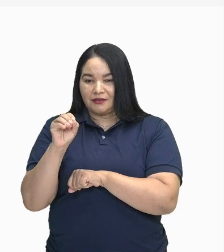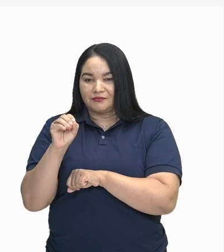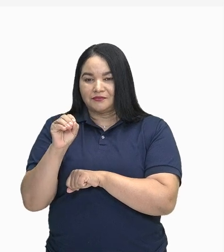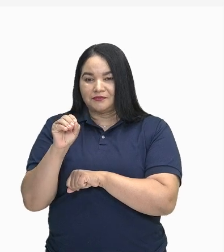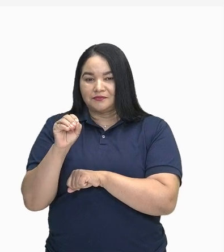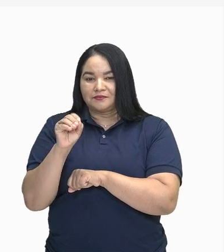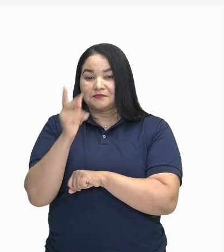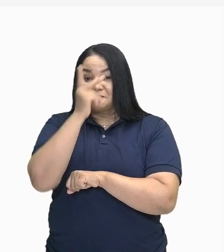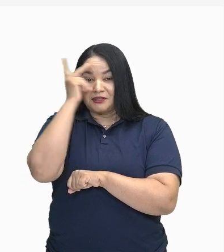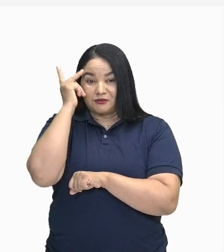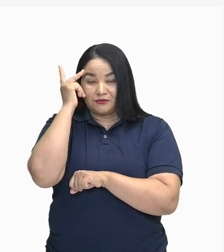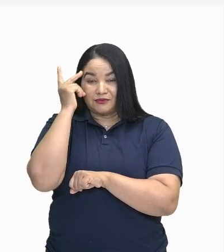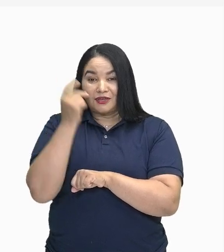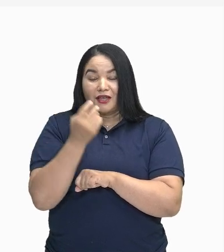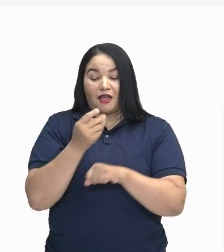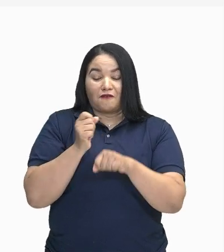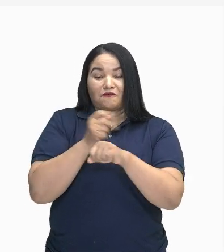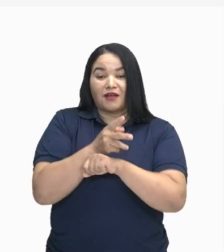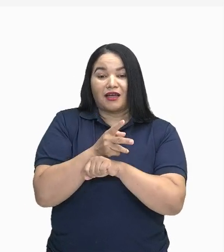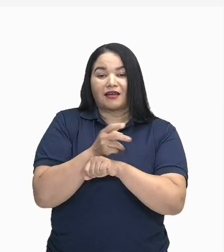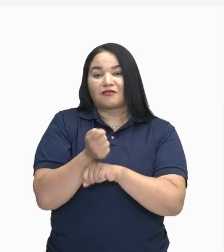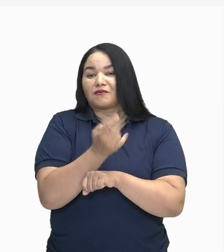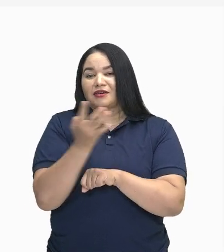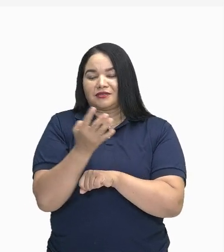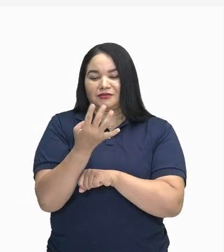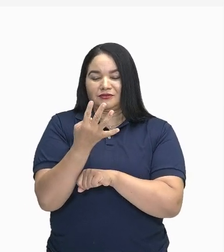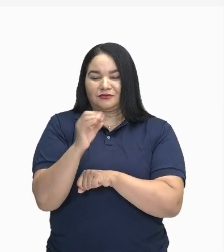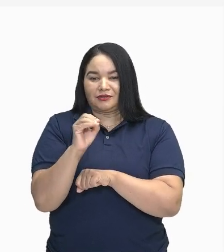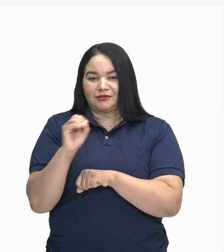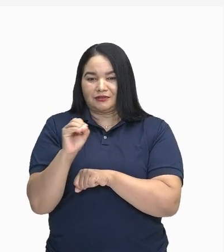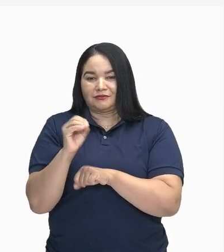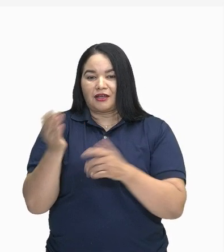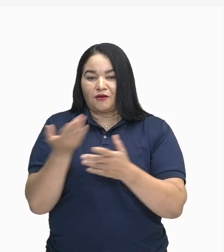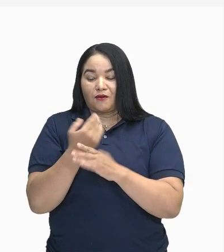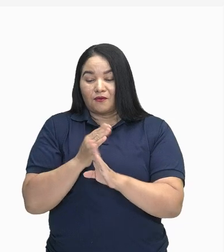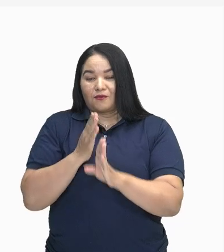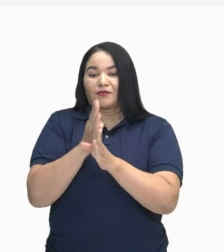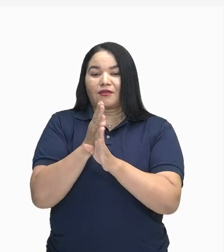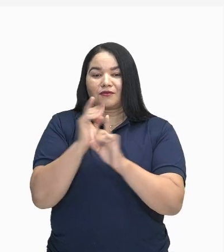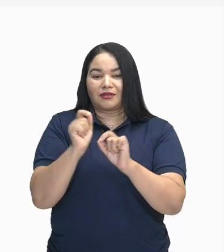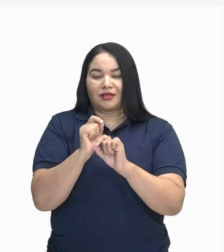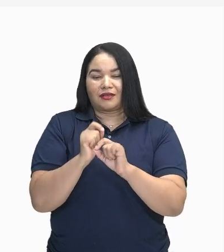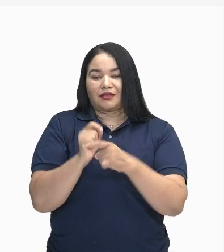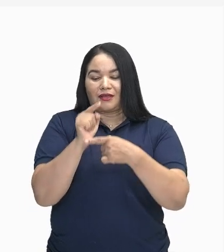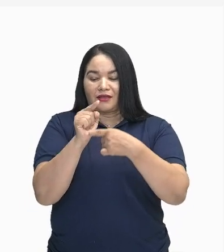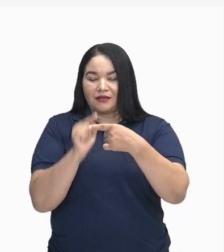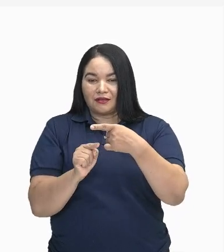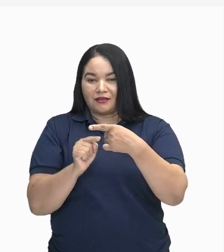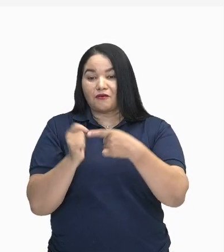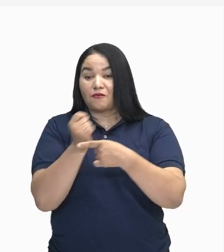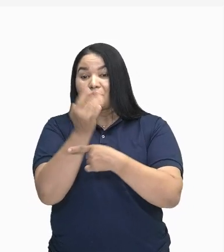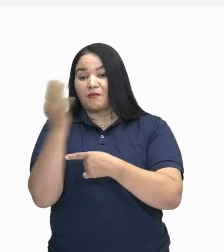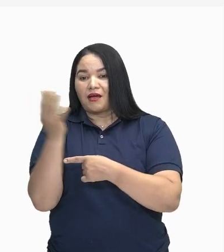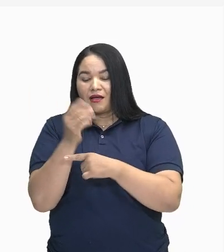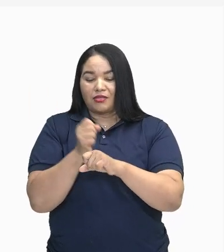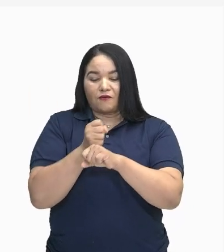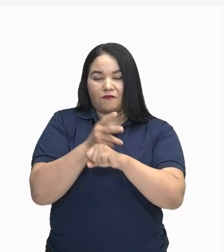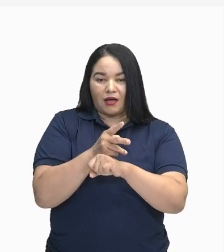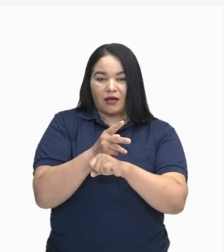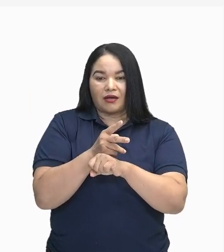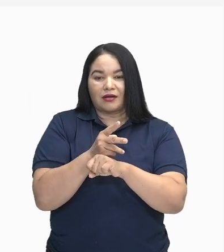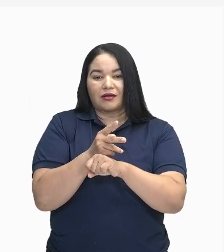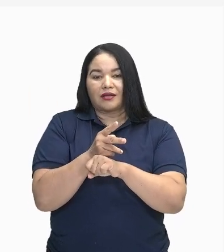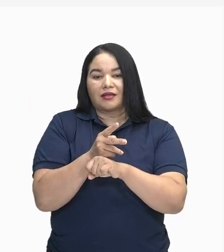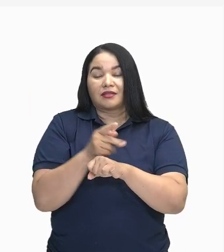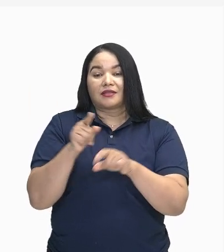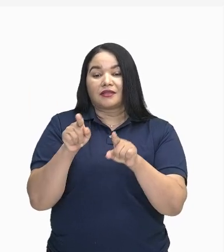400 vagas. Determine a razão entre o número de vagas oferecidas e o